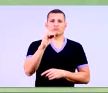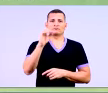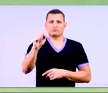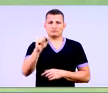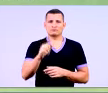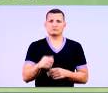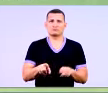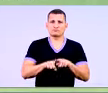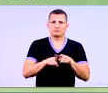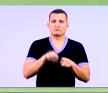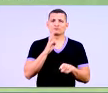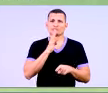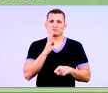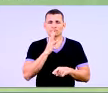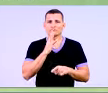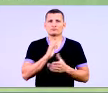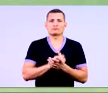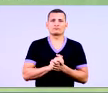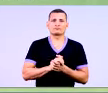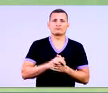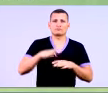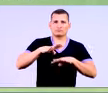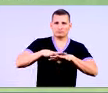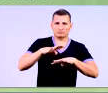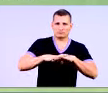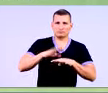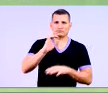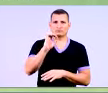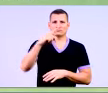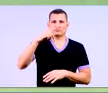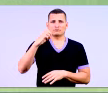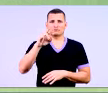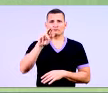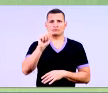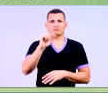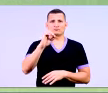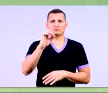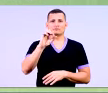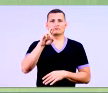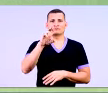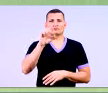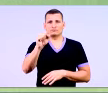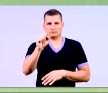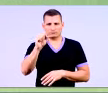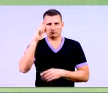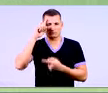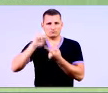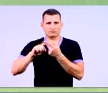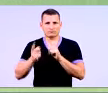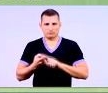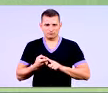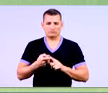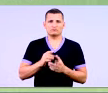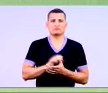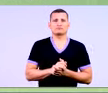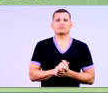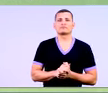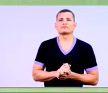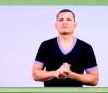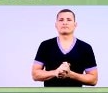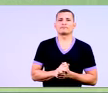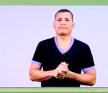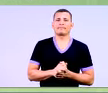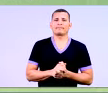aritméticos relacionais e lógicos entrar um pouquinho aqui das questões matemáticas que a gente aplica